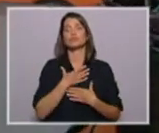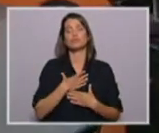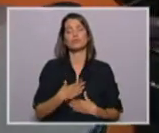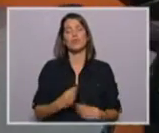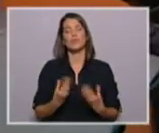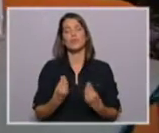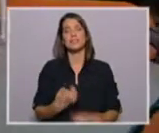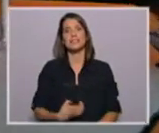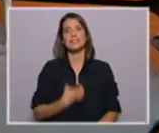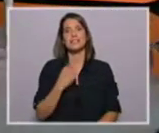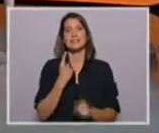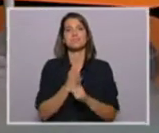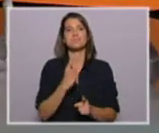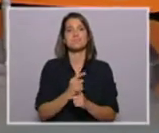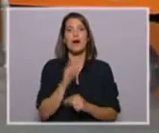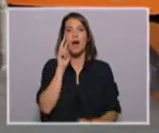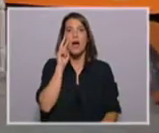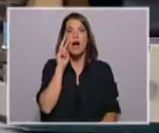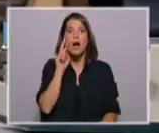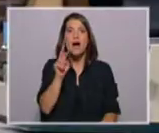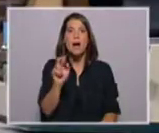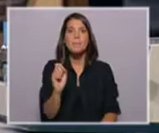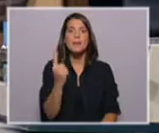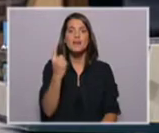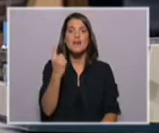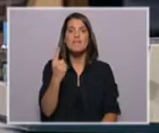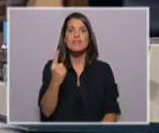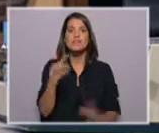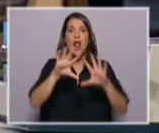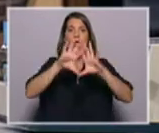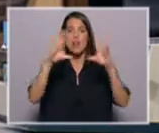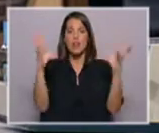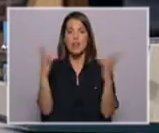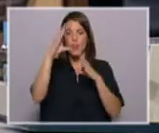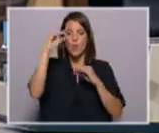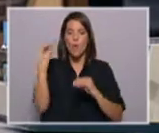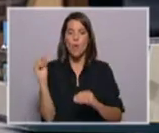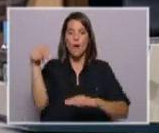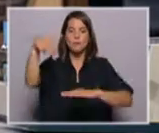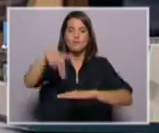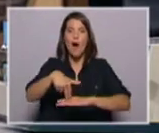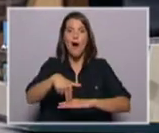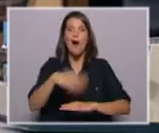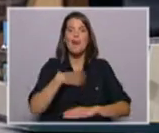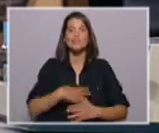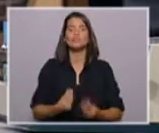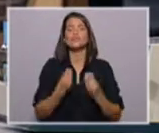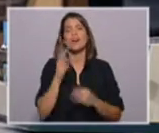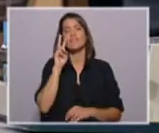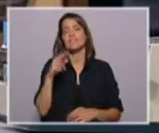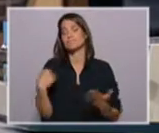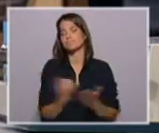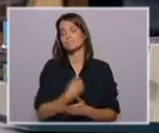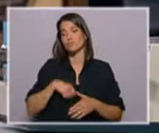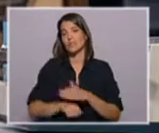de sentir também a primeira pegada na Lua. E à medida que eu vou estudando cada vez